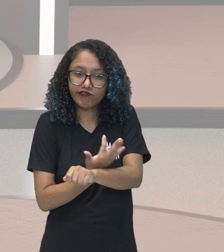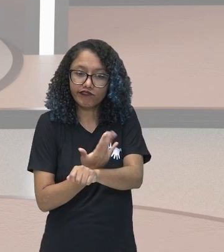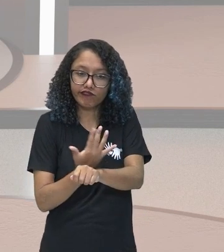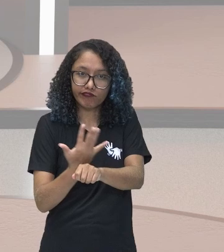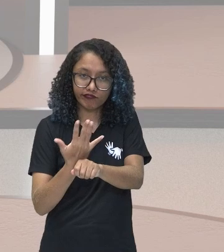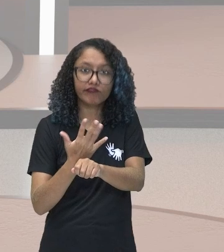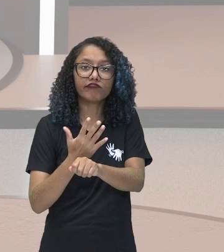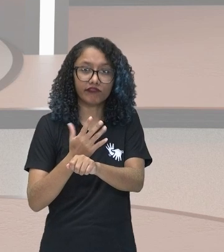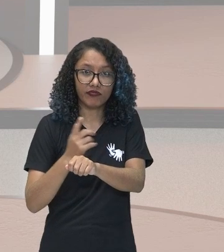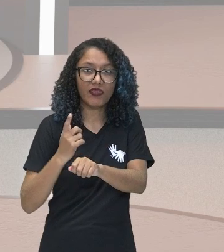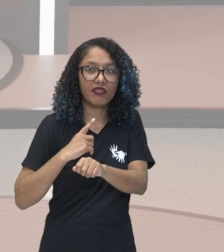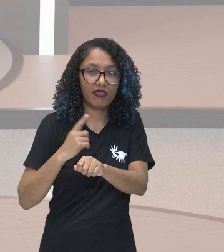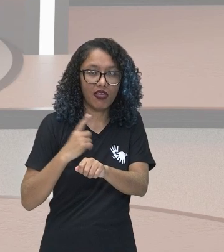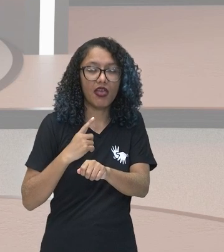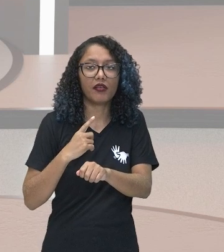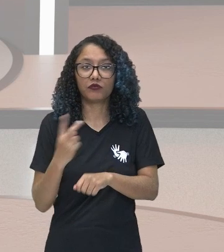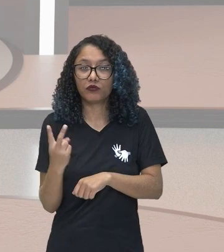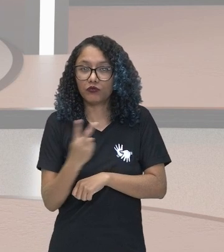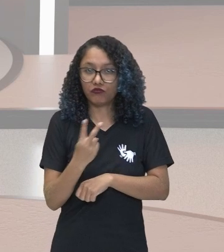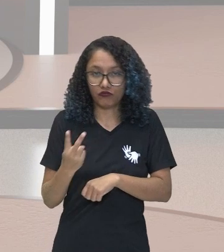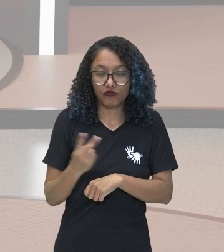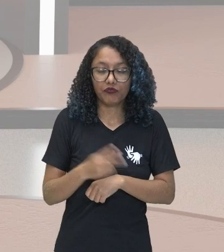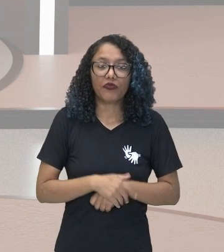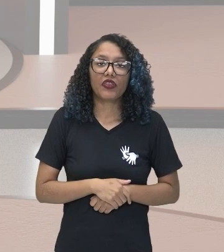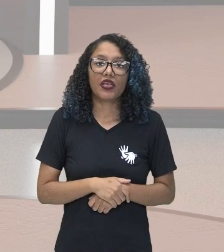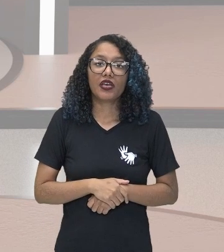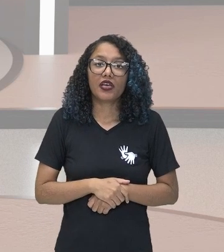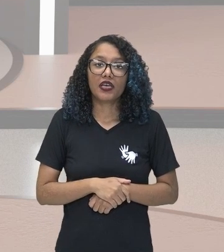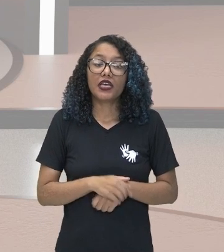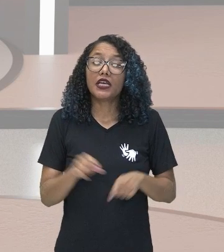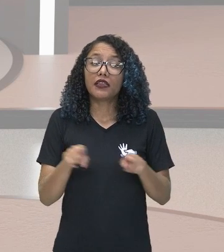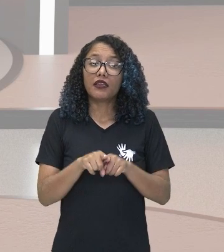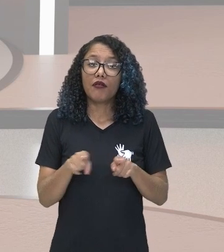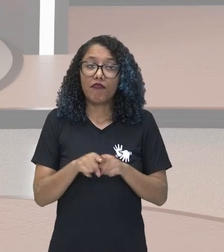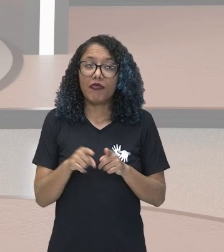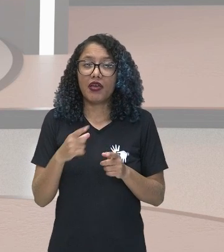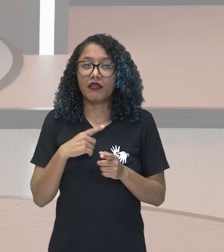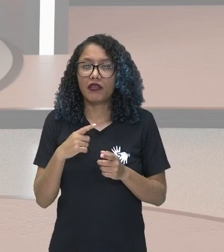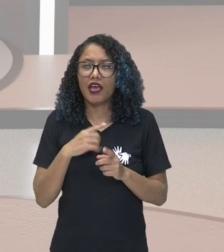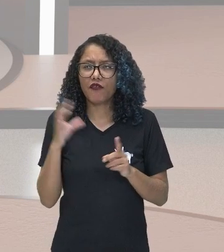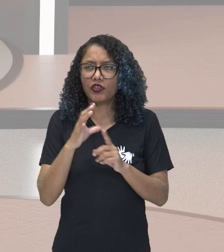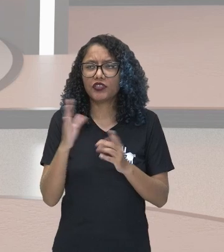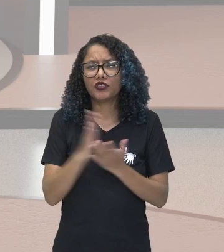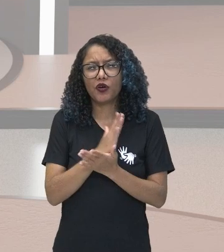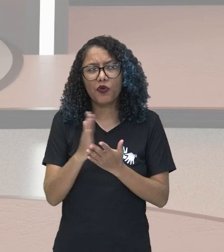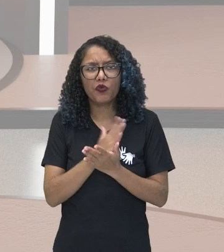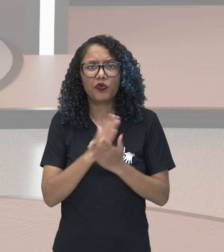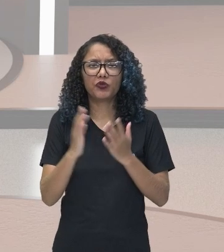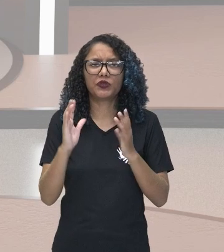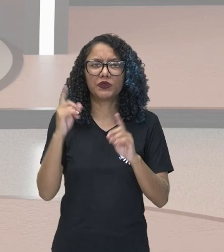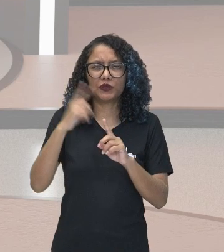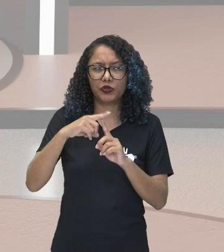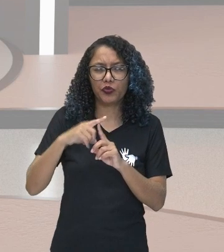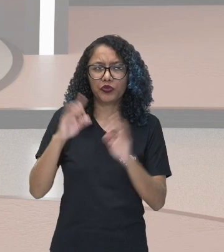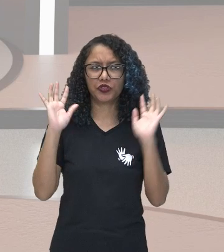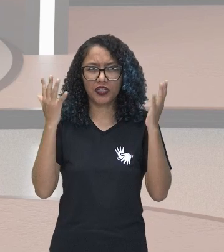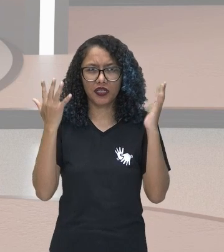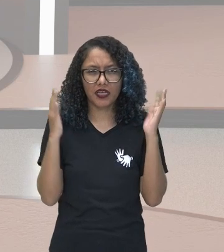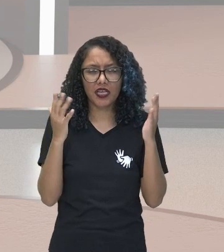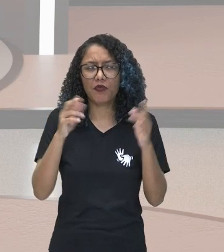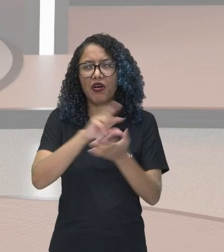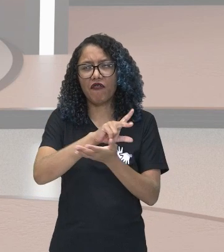estudar, Principalmente aí com influência de determinados tipos de clima, o relevo que também